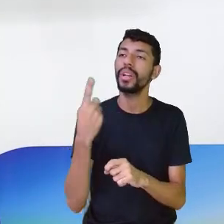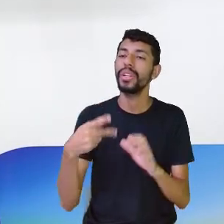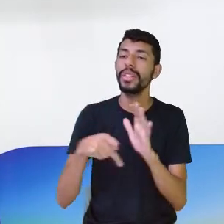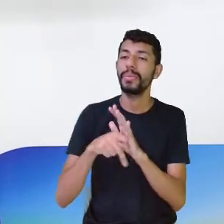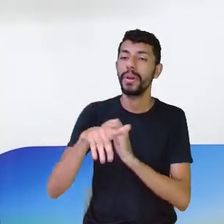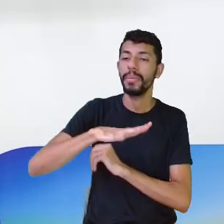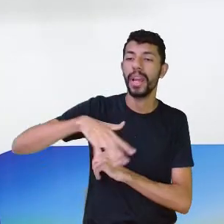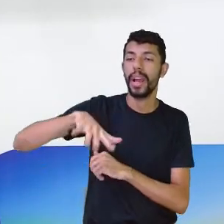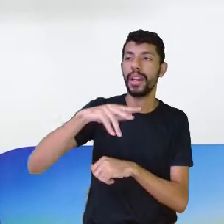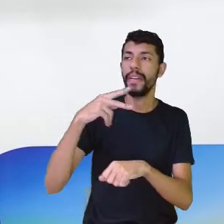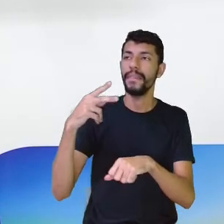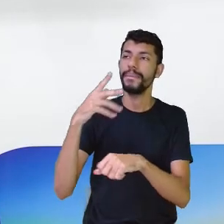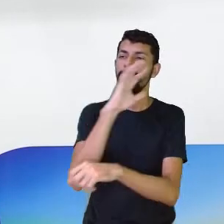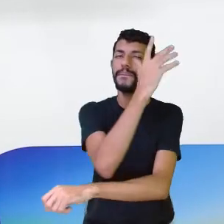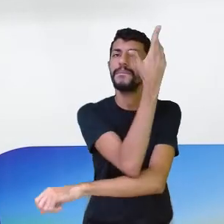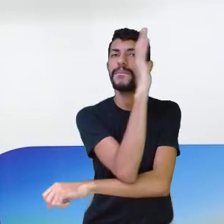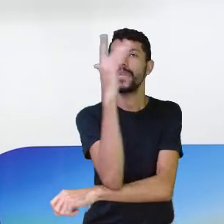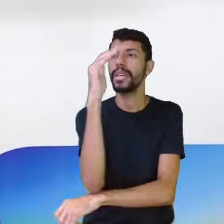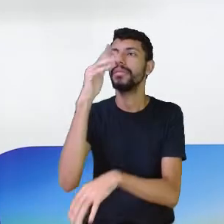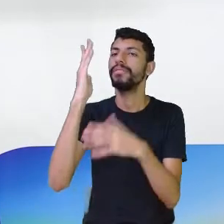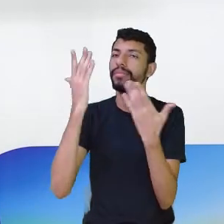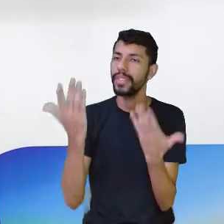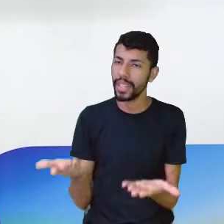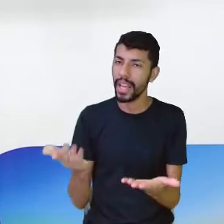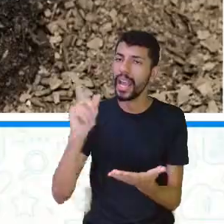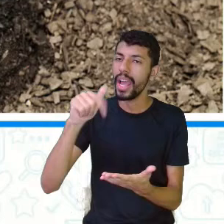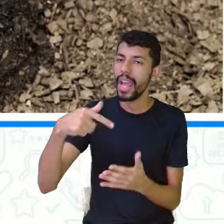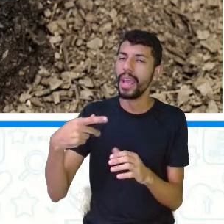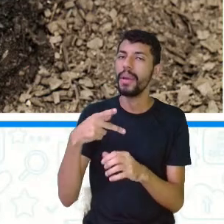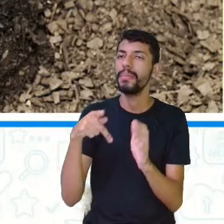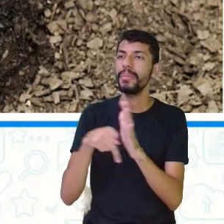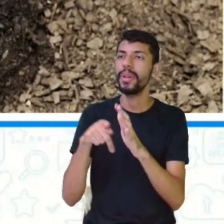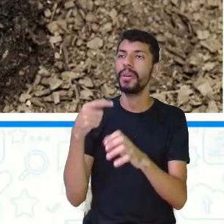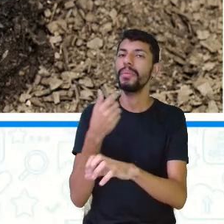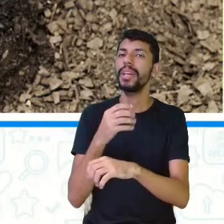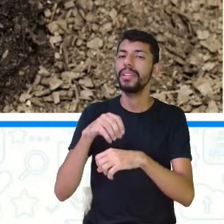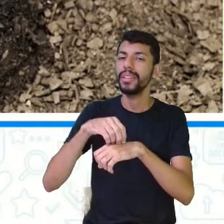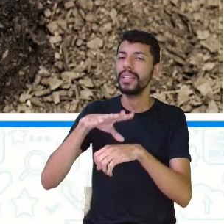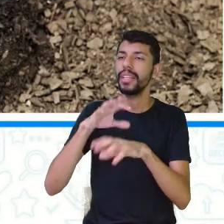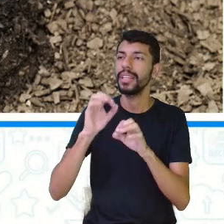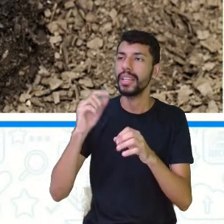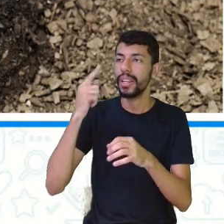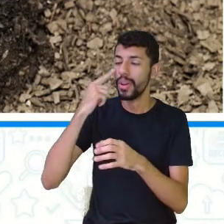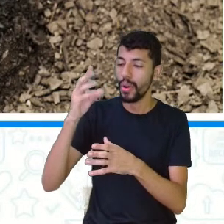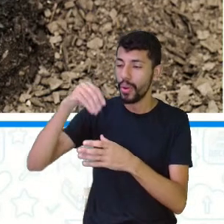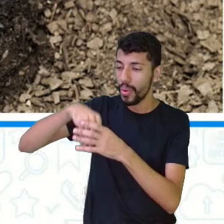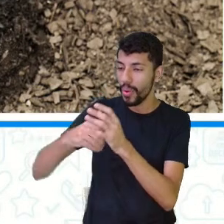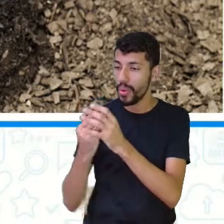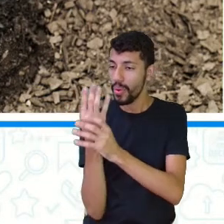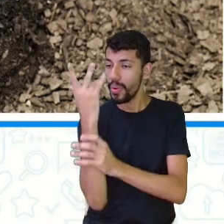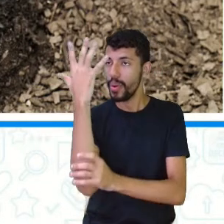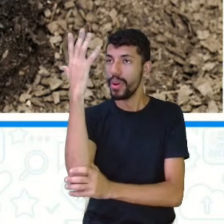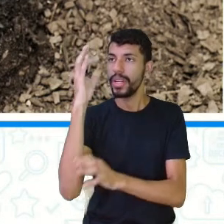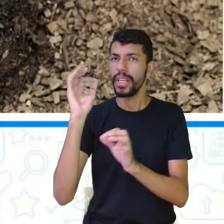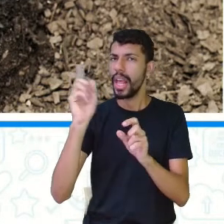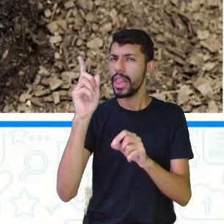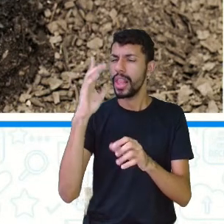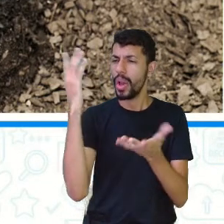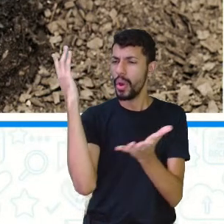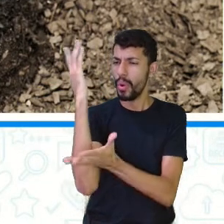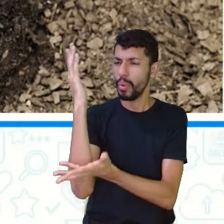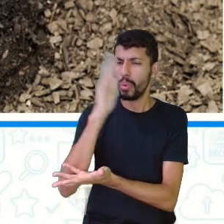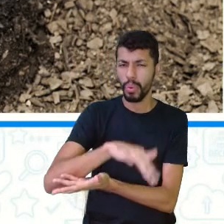área verde. Isso é uma das dicas aí, plantar árvores. Então, ao invés de derrubar, ao invés